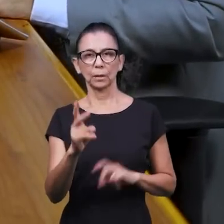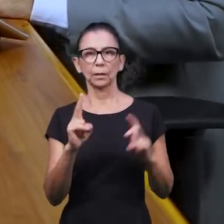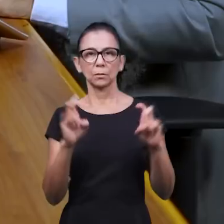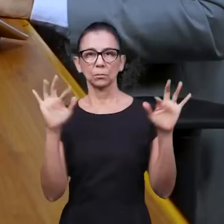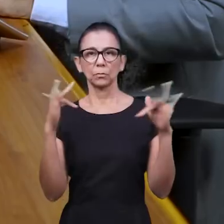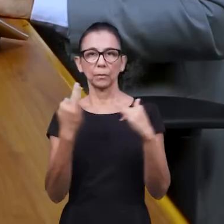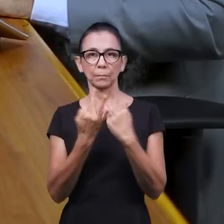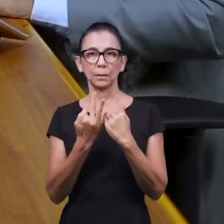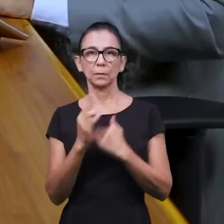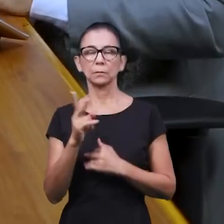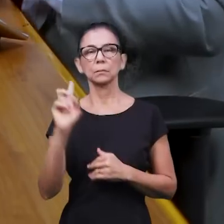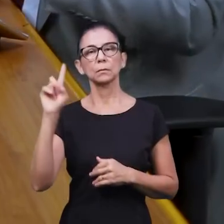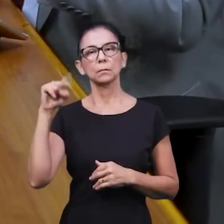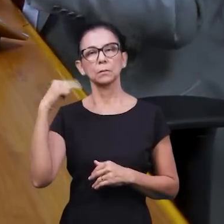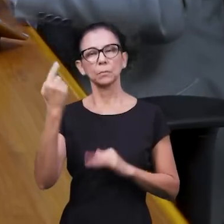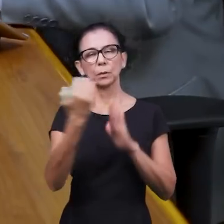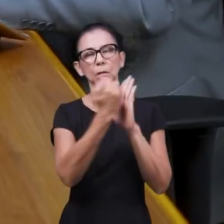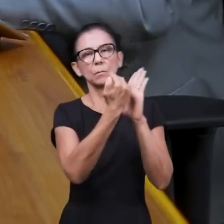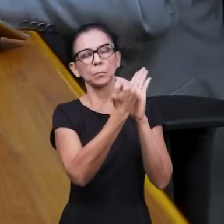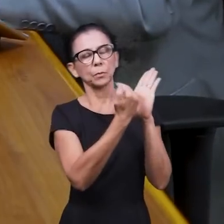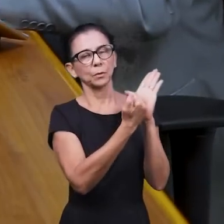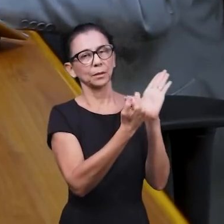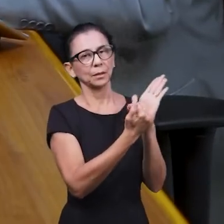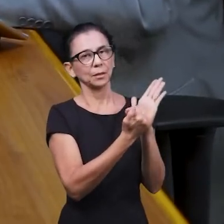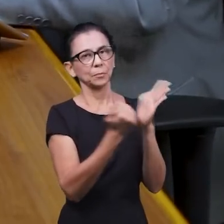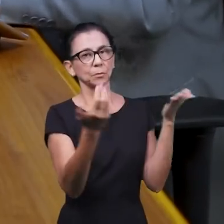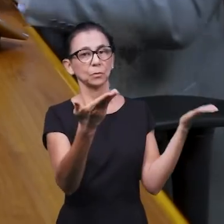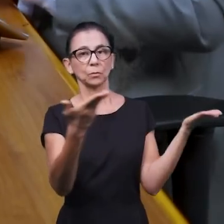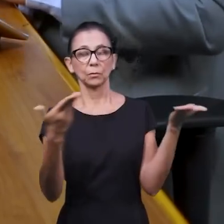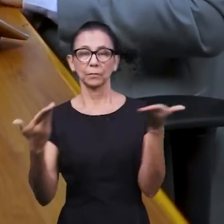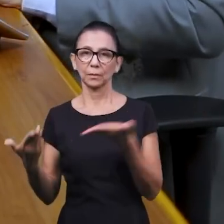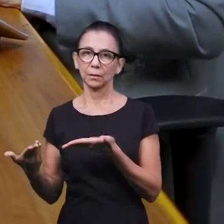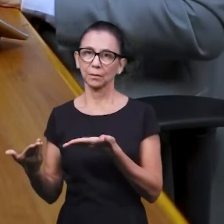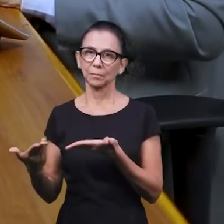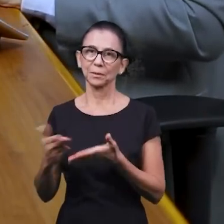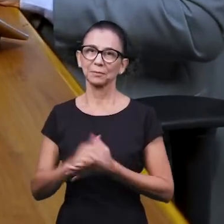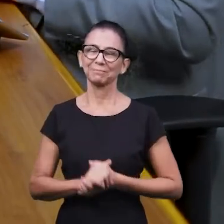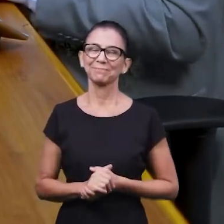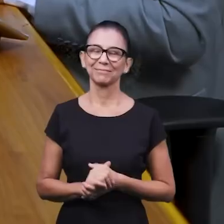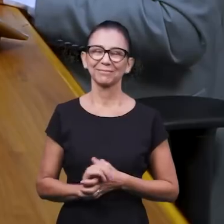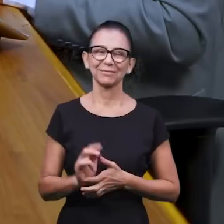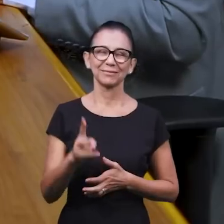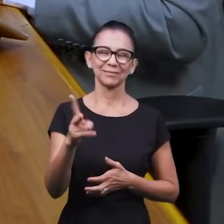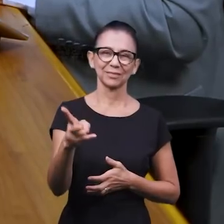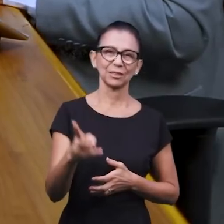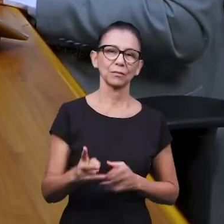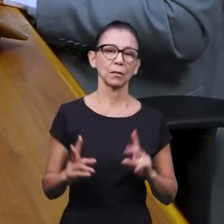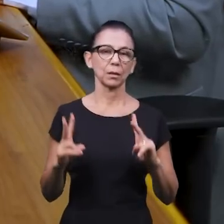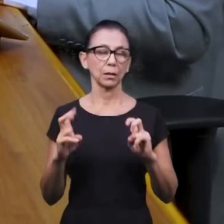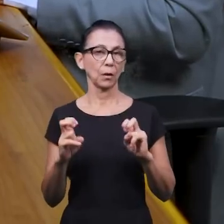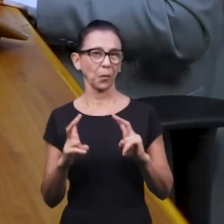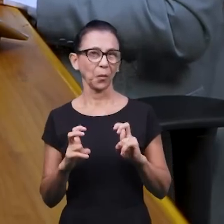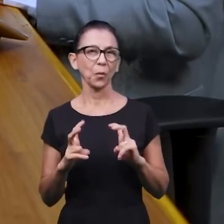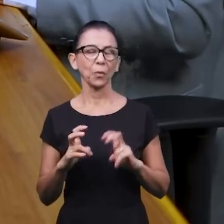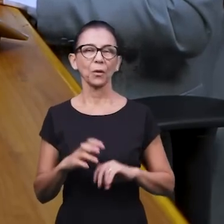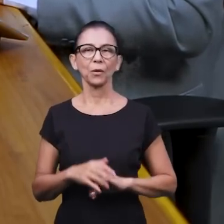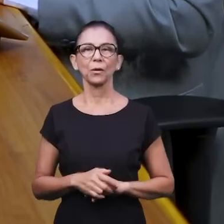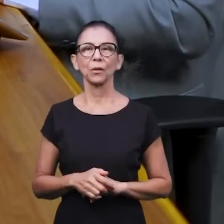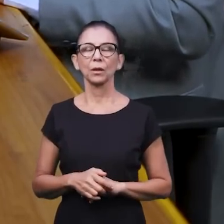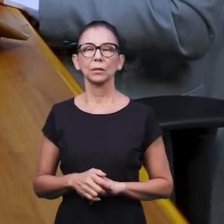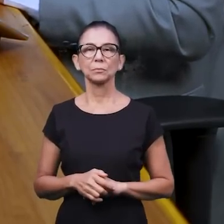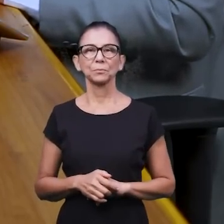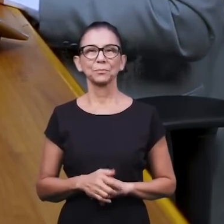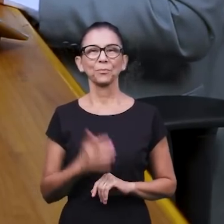família, aprofundando, né? Nas próximas edições. Já fica aqui o convite feito para você, para a gente continuar abordando esse tema.